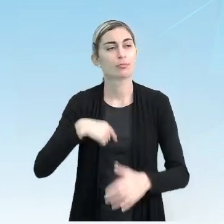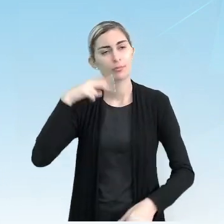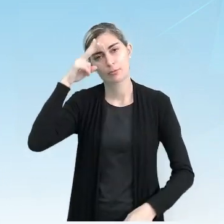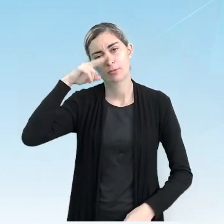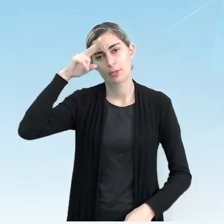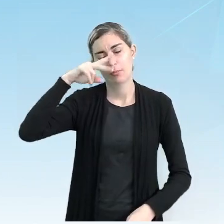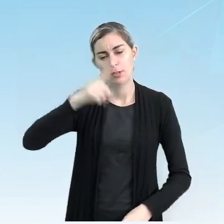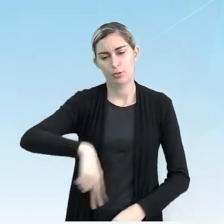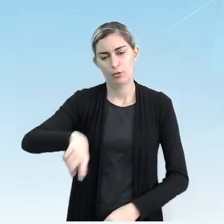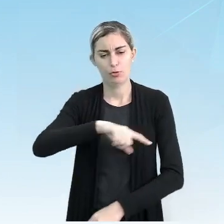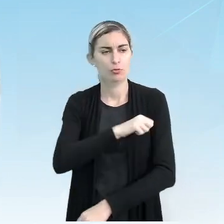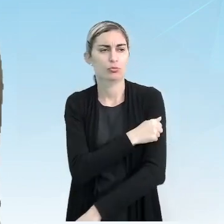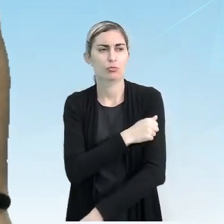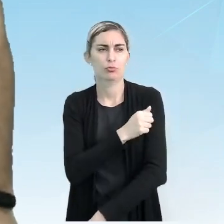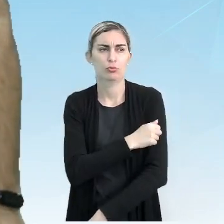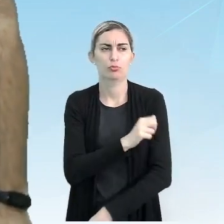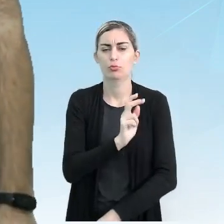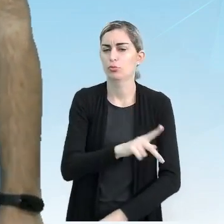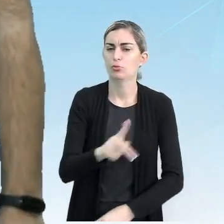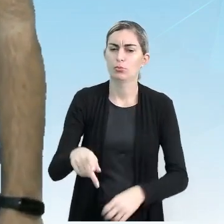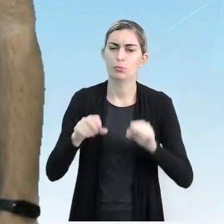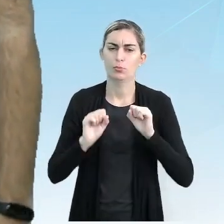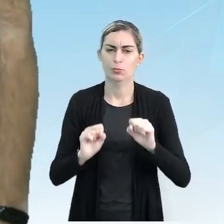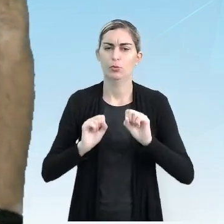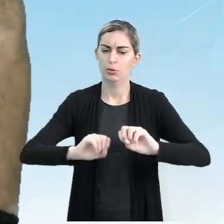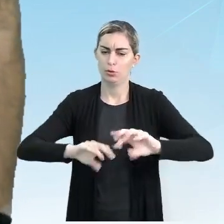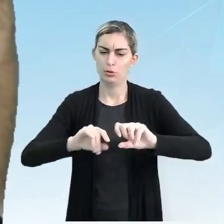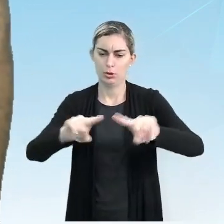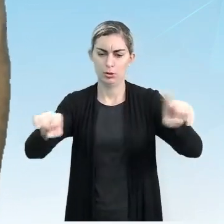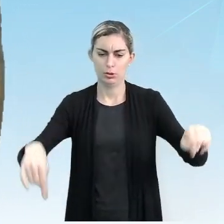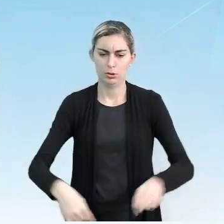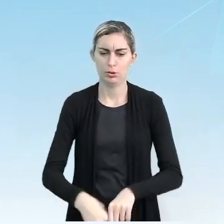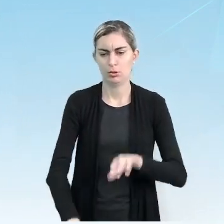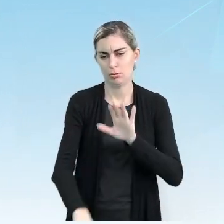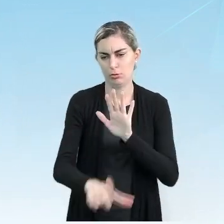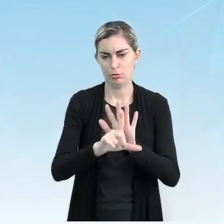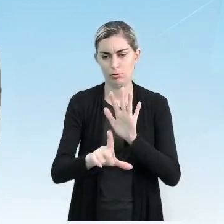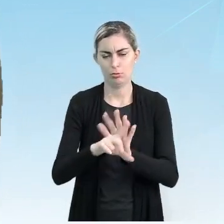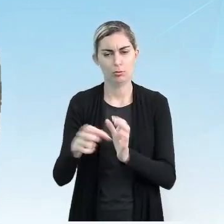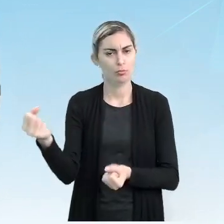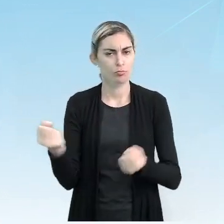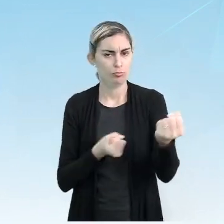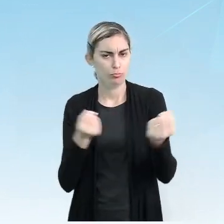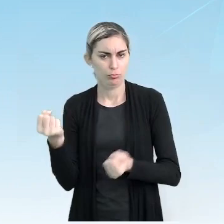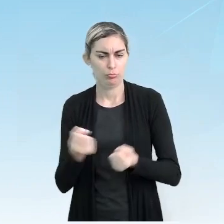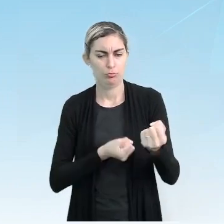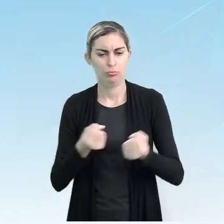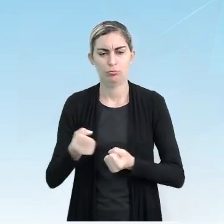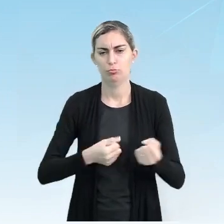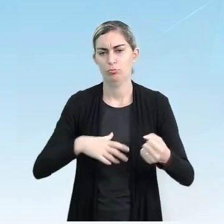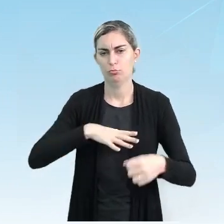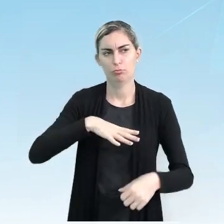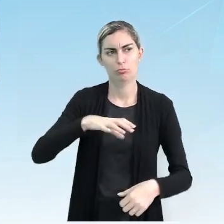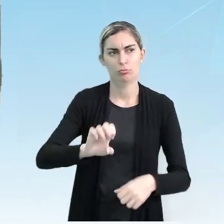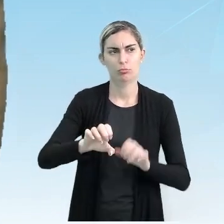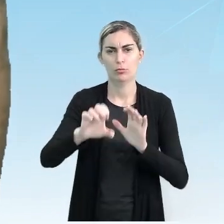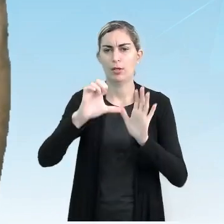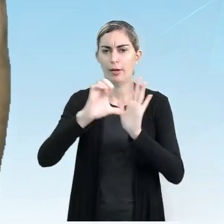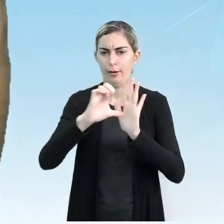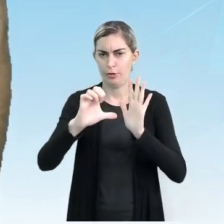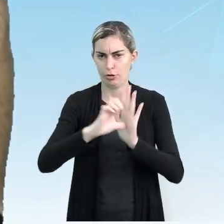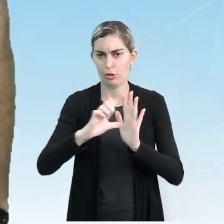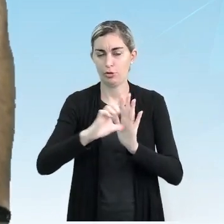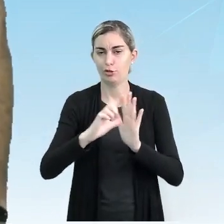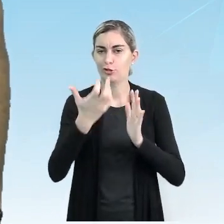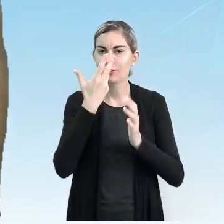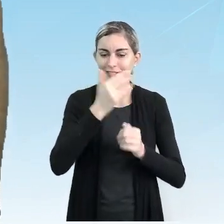nosso estudante, que o nosso professor, poderia trabalhar em sala de aula o quê? As leis de trânsito. Isso. Poderia trabalhar o ECA, o Estatuto da Criança e do